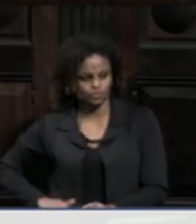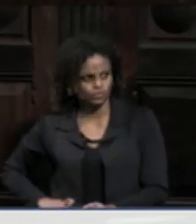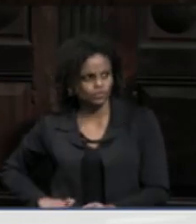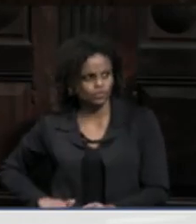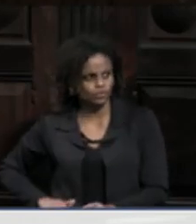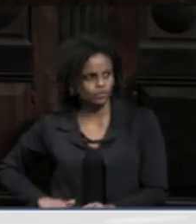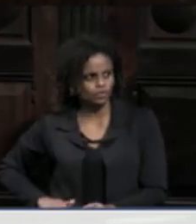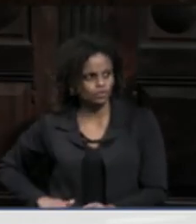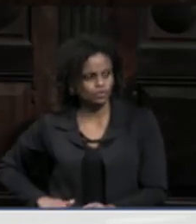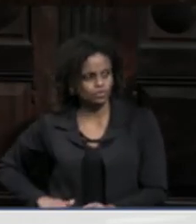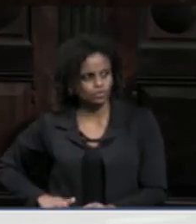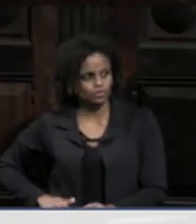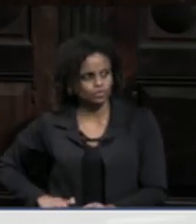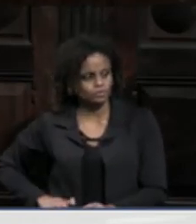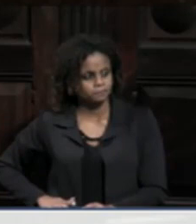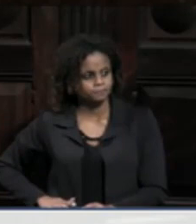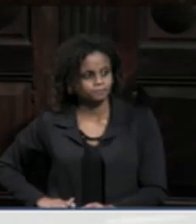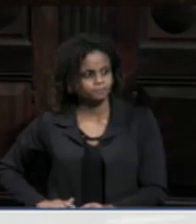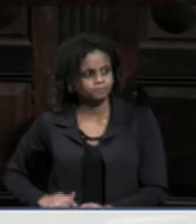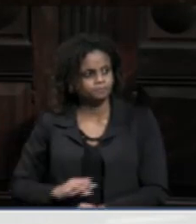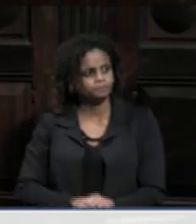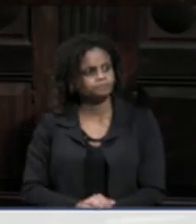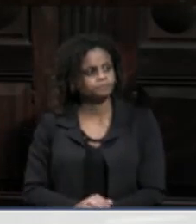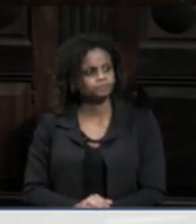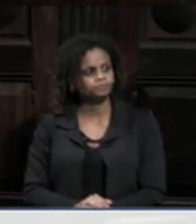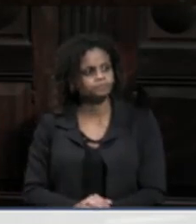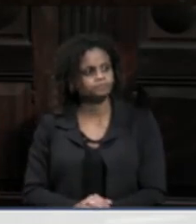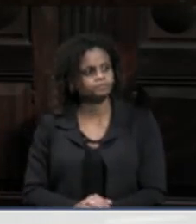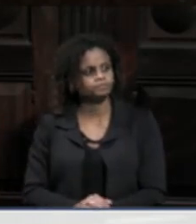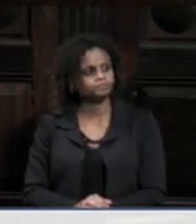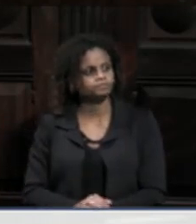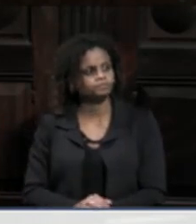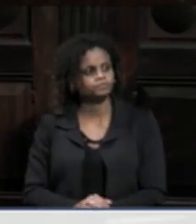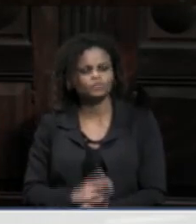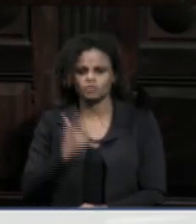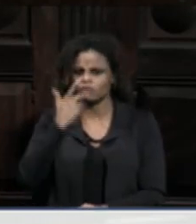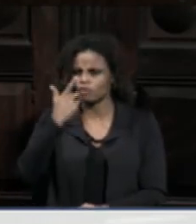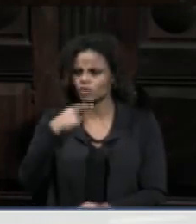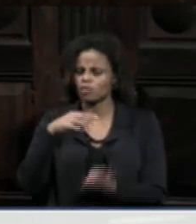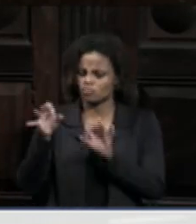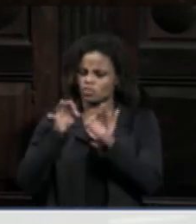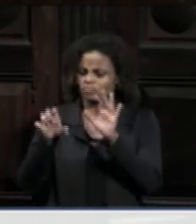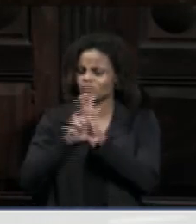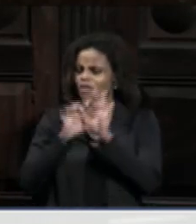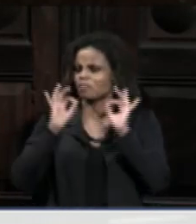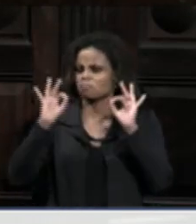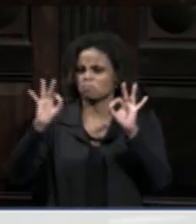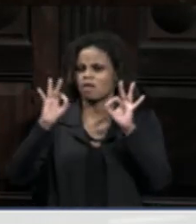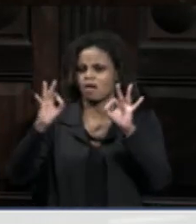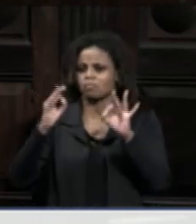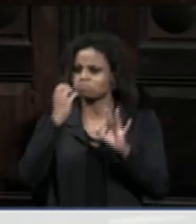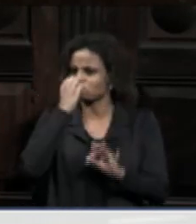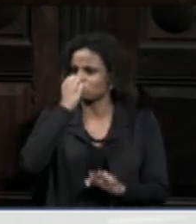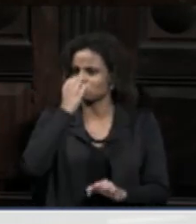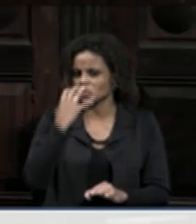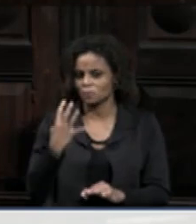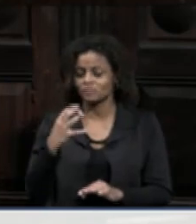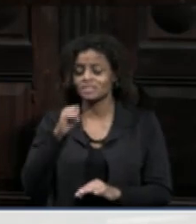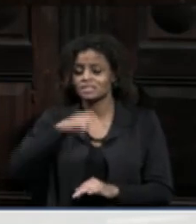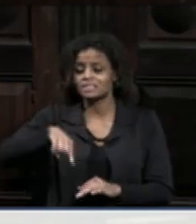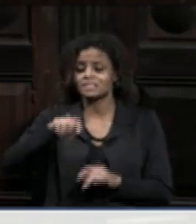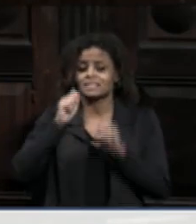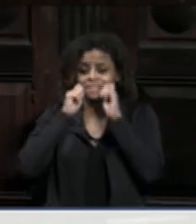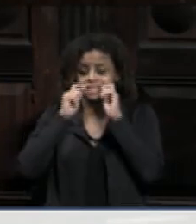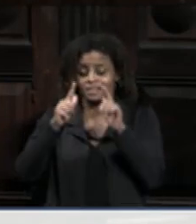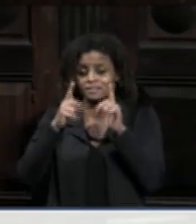revelou que este projeto era muito bom, que se nós